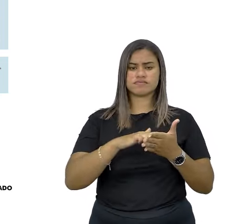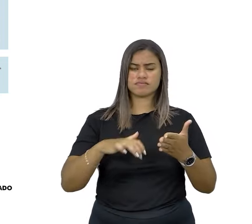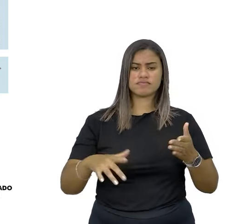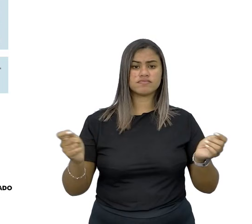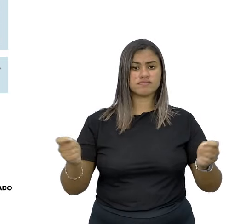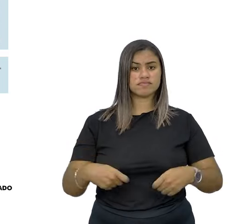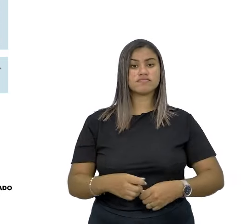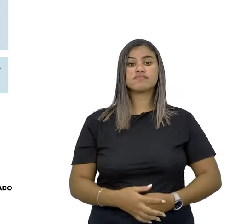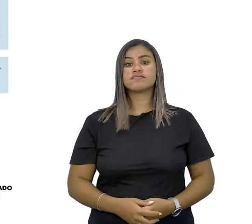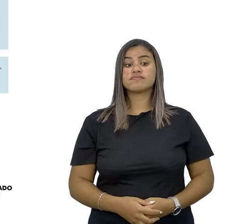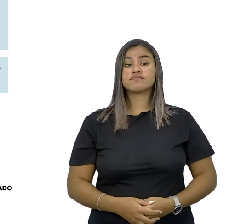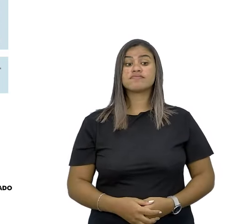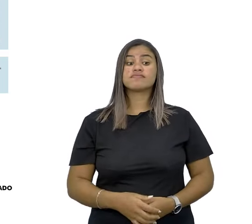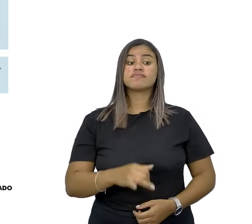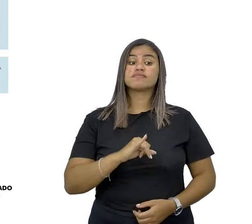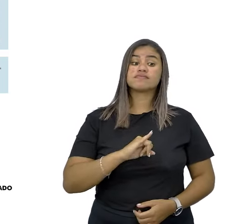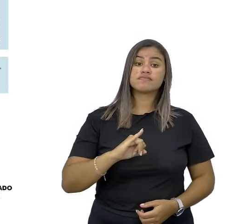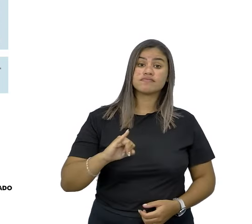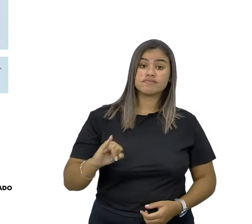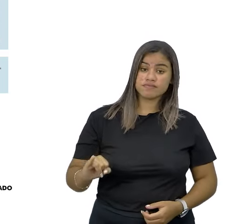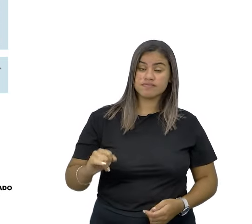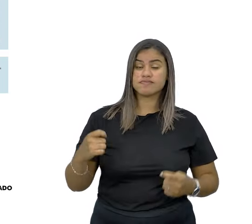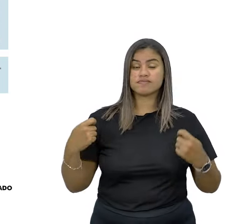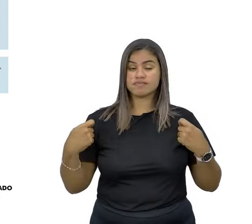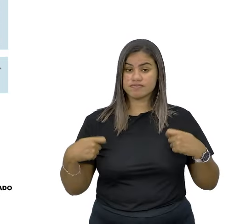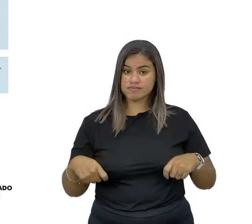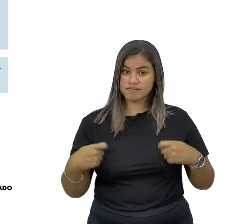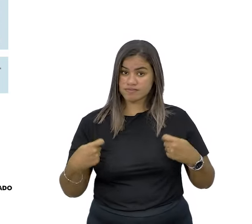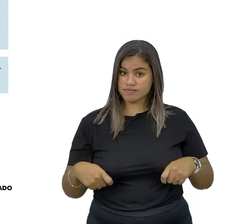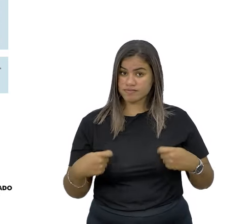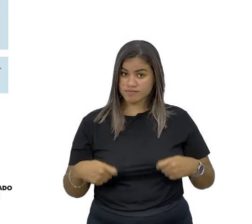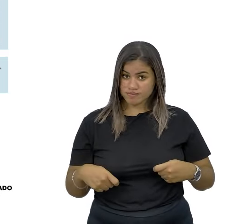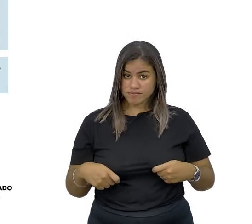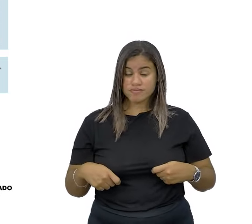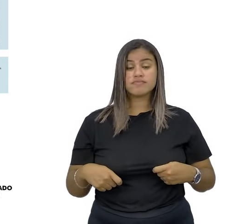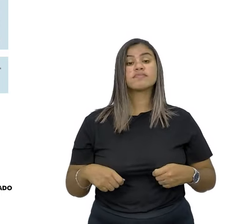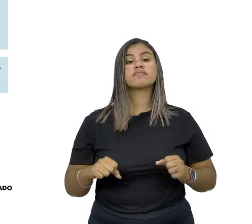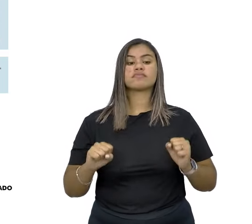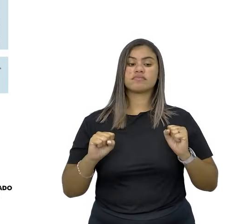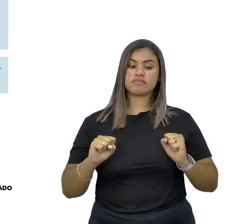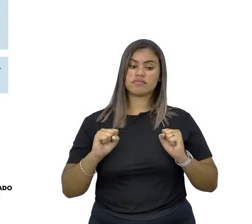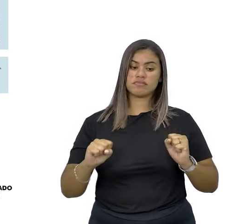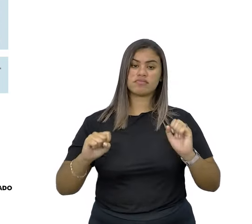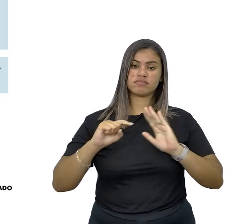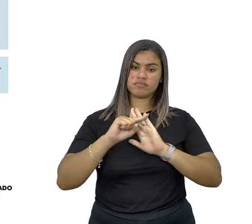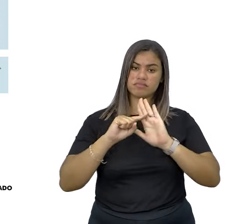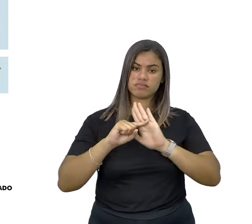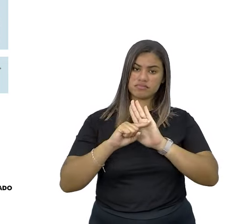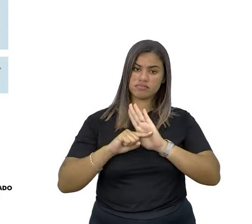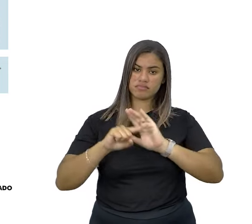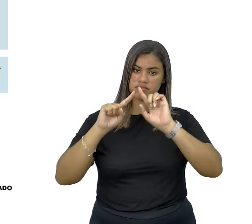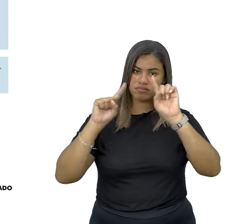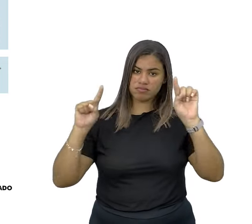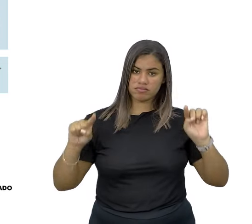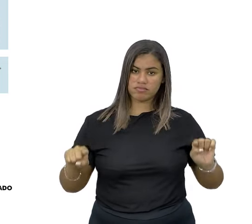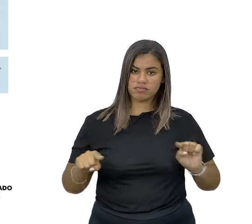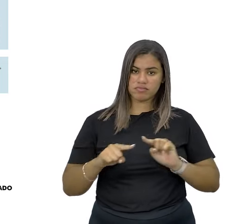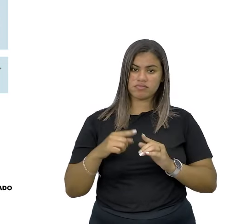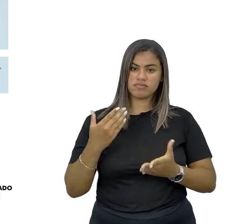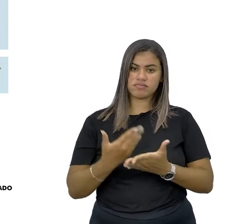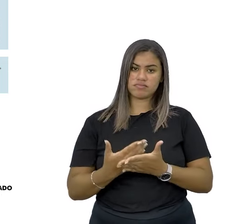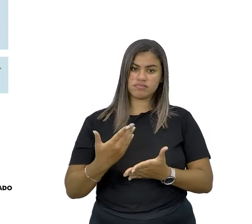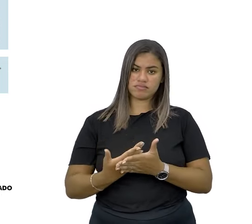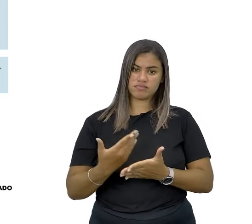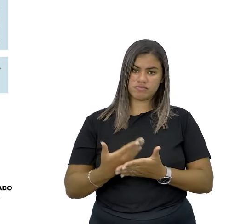1. Caso considerem necessário, é possível consultar o cartaz que foi produzido nas aulas